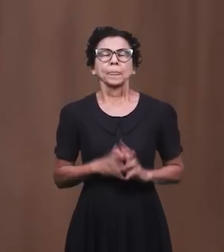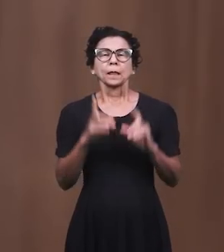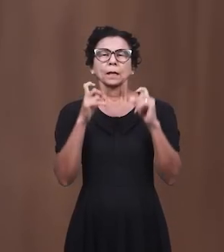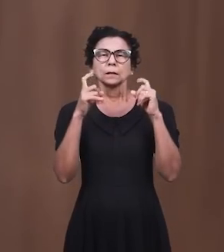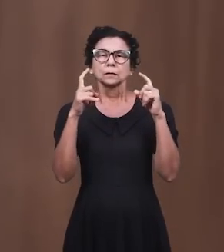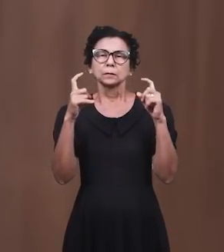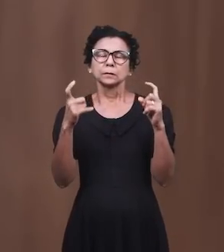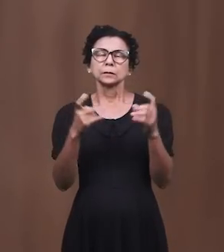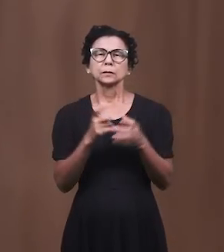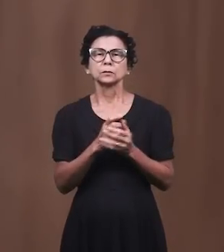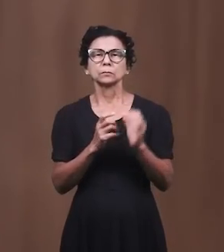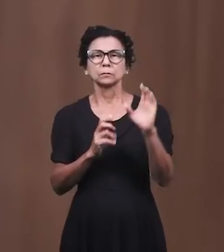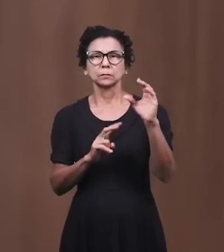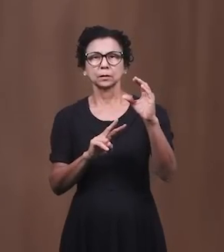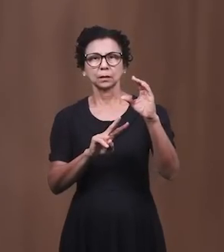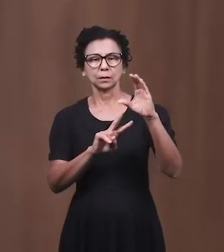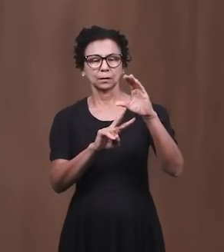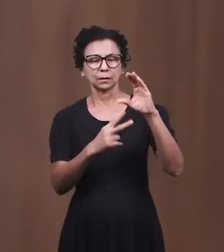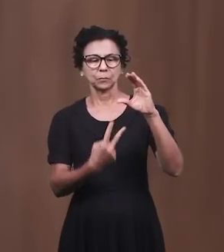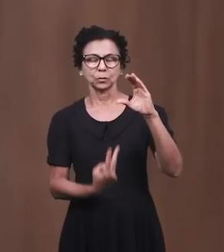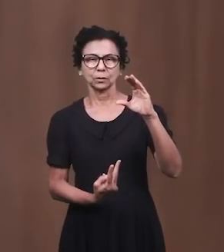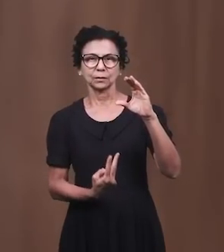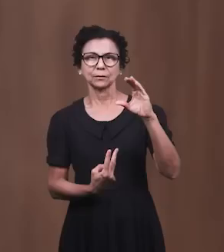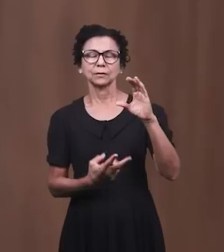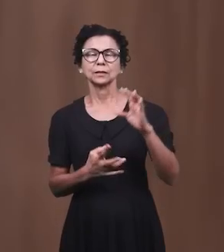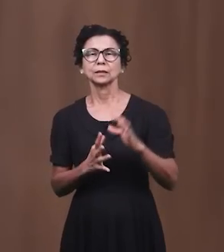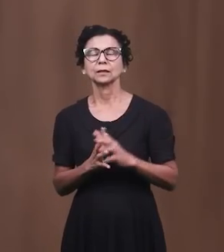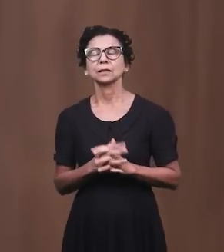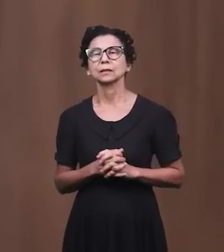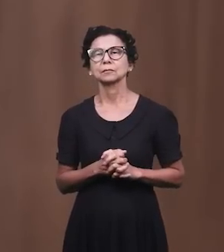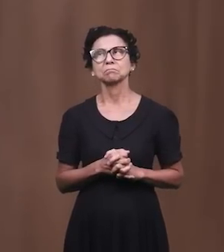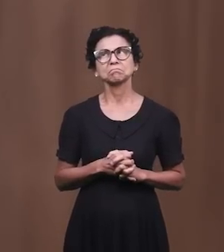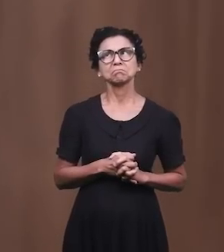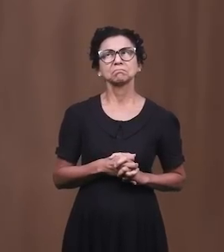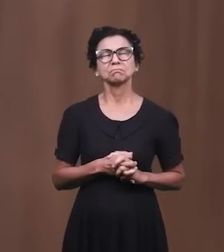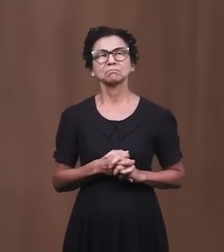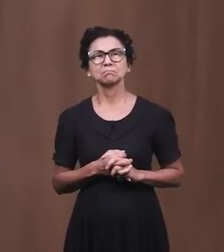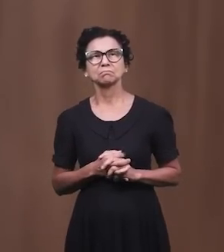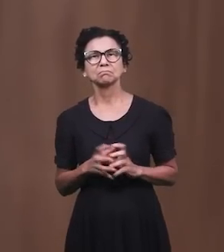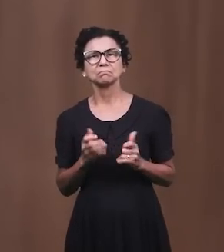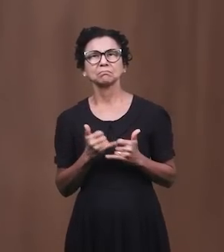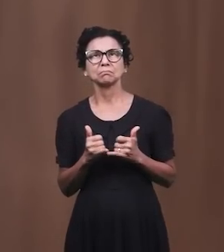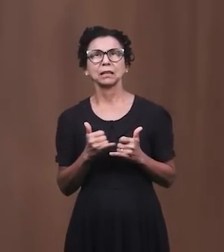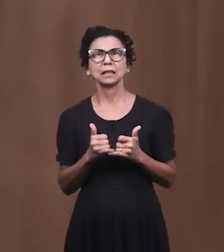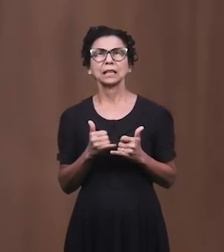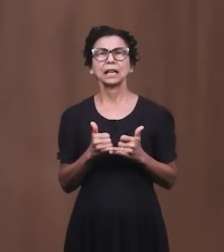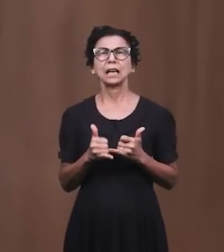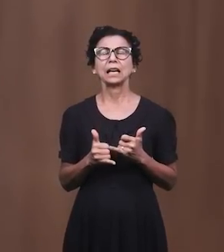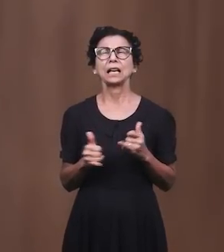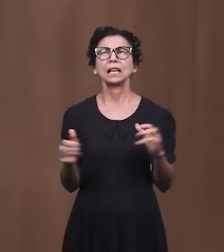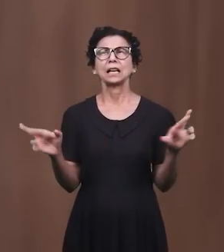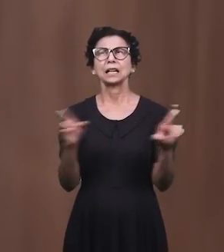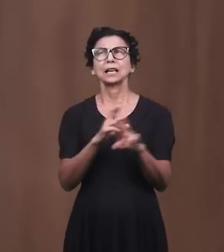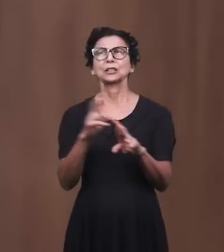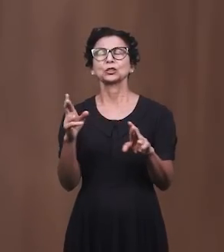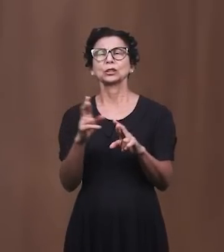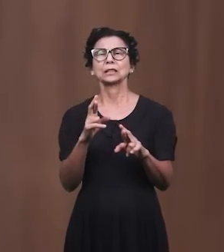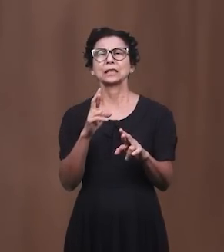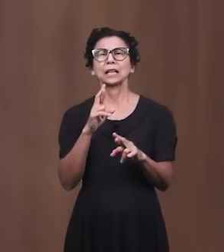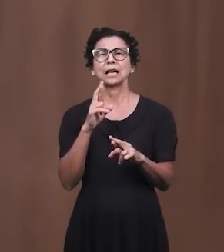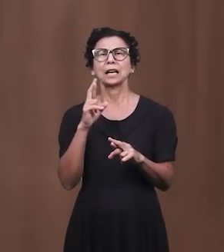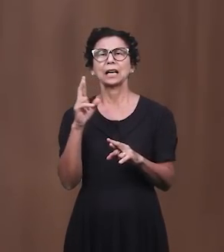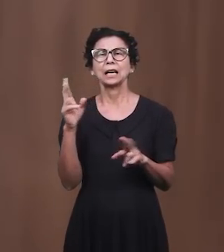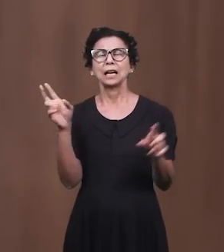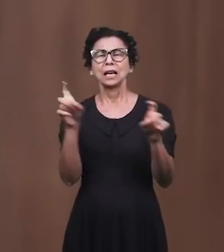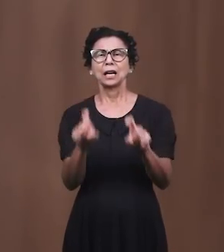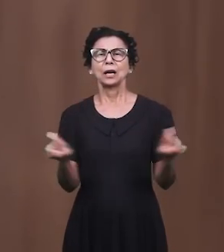criptografia, as pessoas, de modo geral, elas têm ideia de que seja alguma coisa relacionada sempre à informática, aqueles